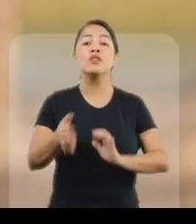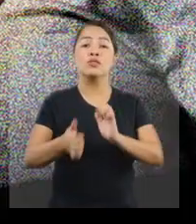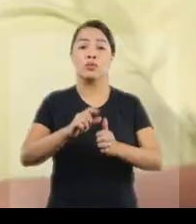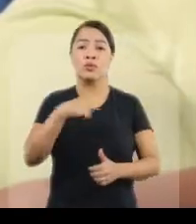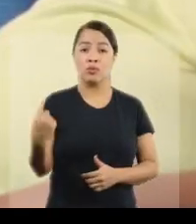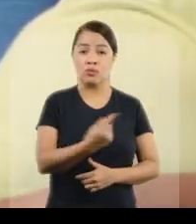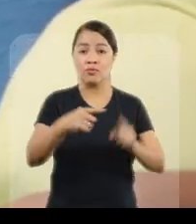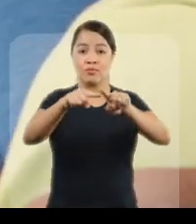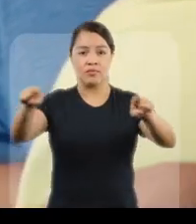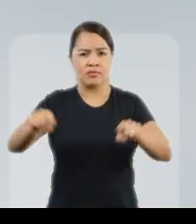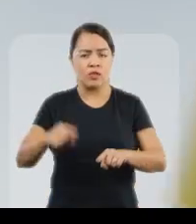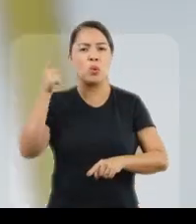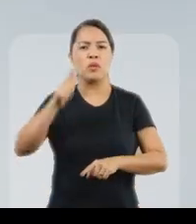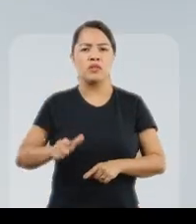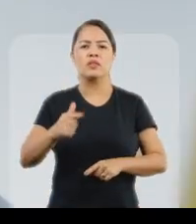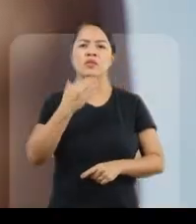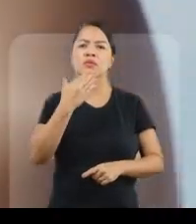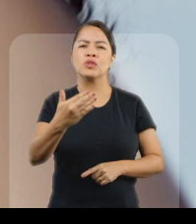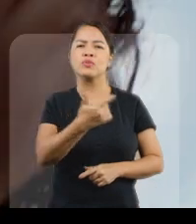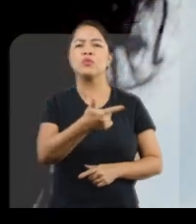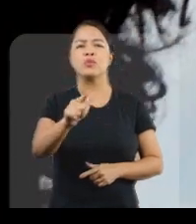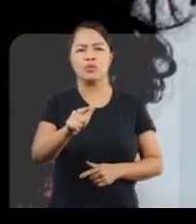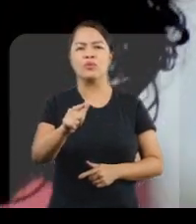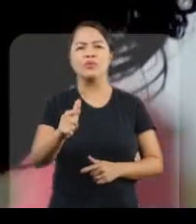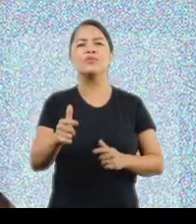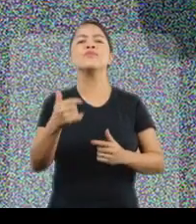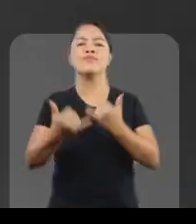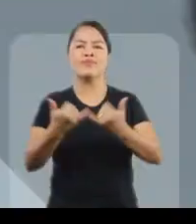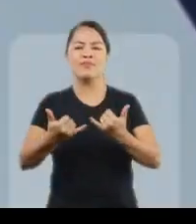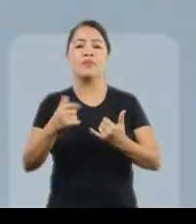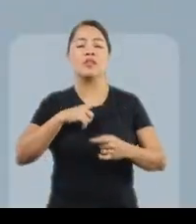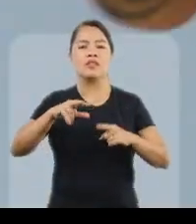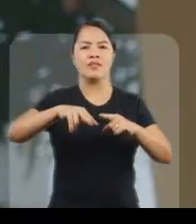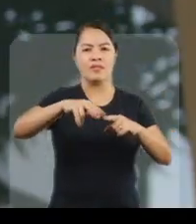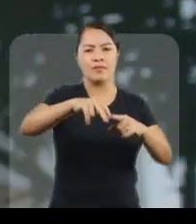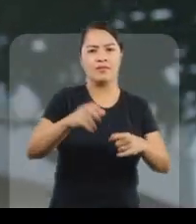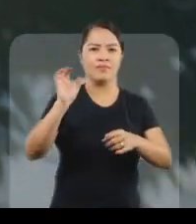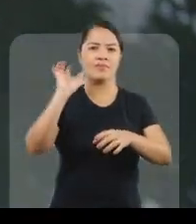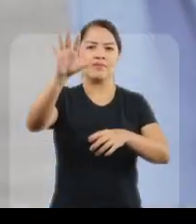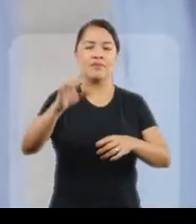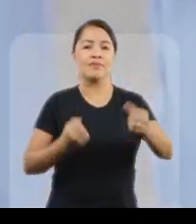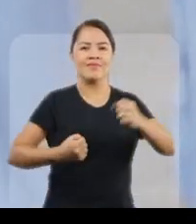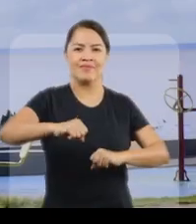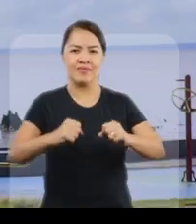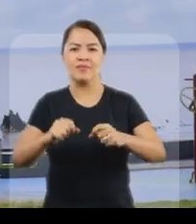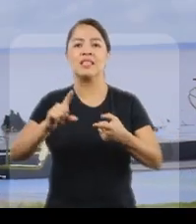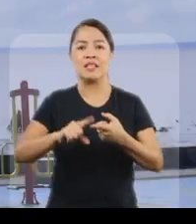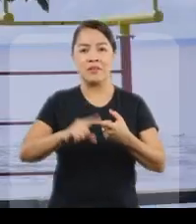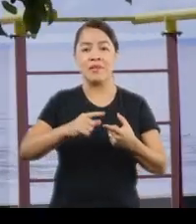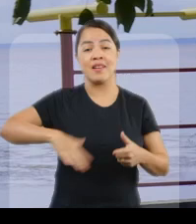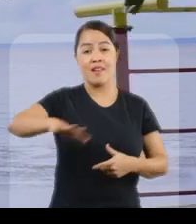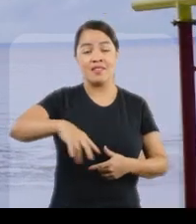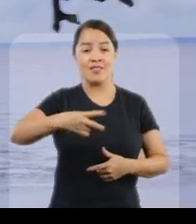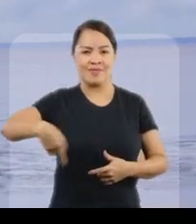esporte da gente, as praças vão ganhar espaços para outras modalidades esportivas. Vai ter pista de skate, quadra de basquete, roda de capoeira e